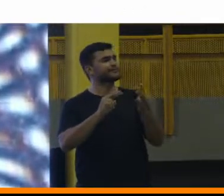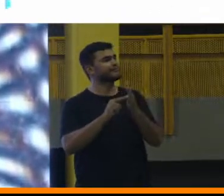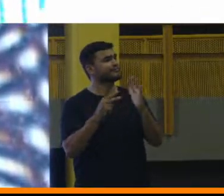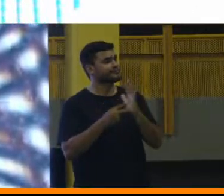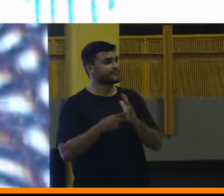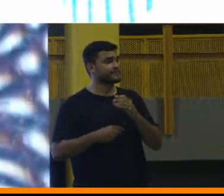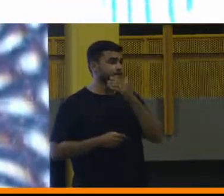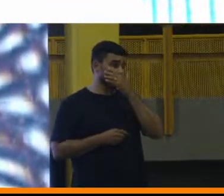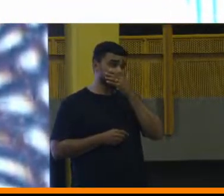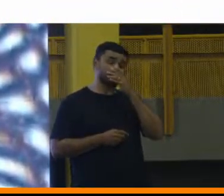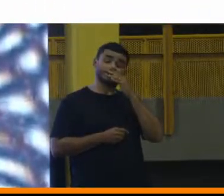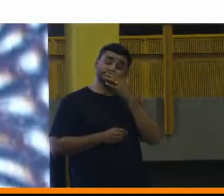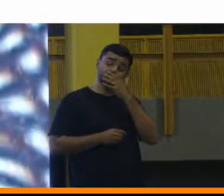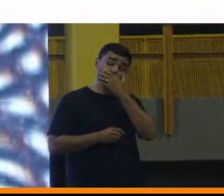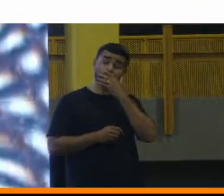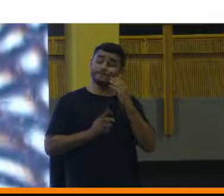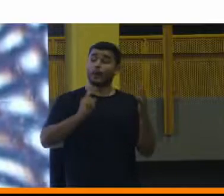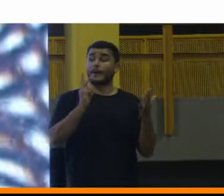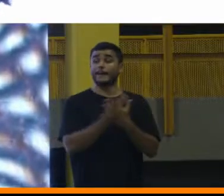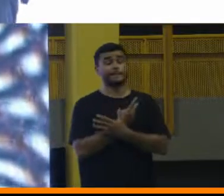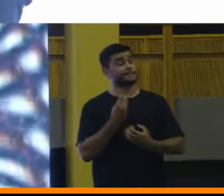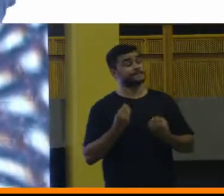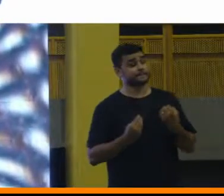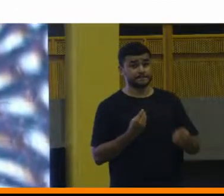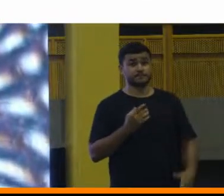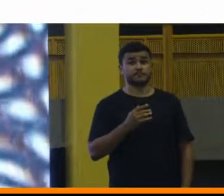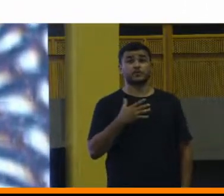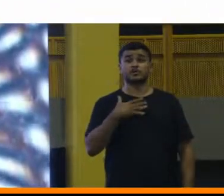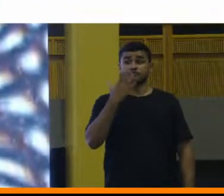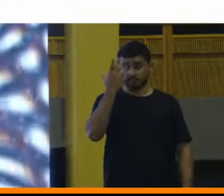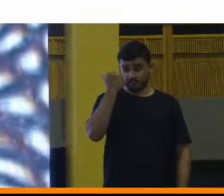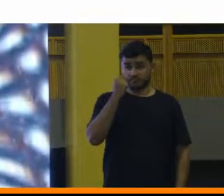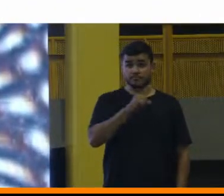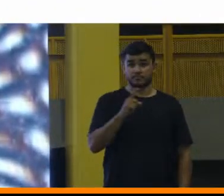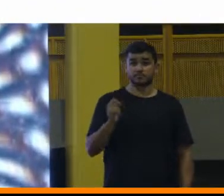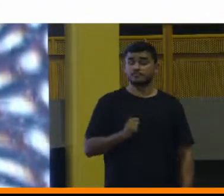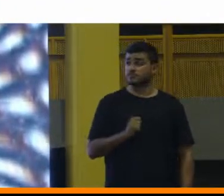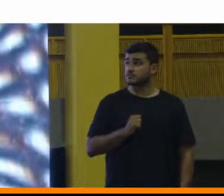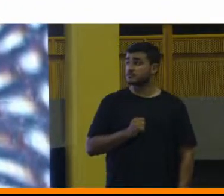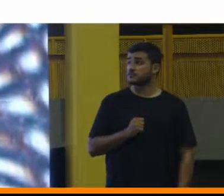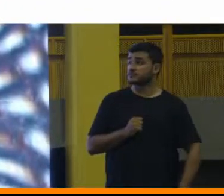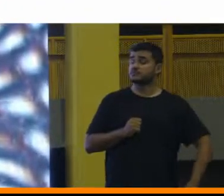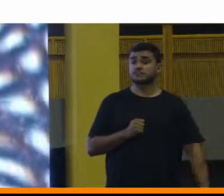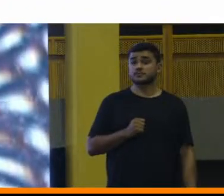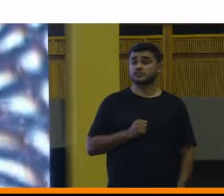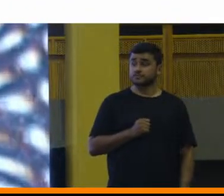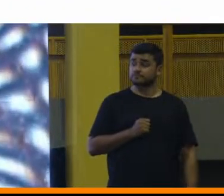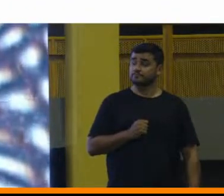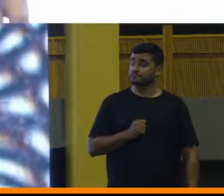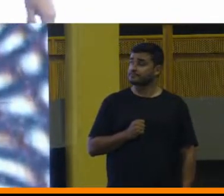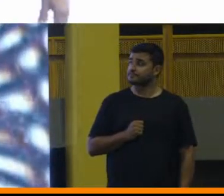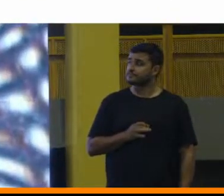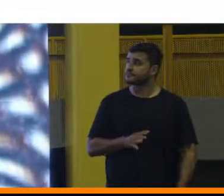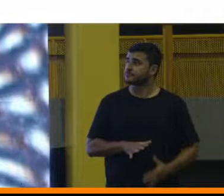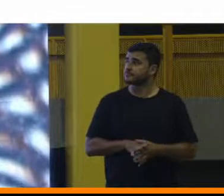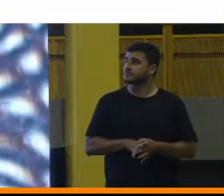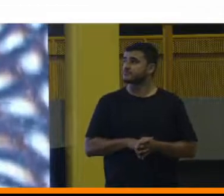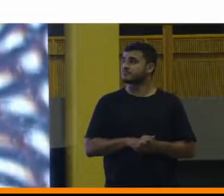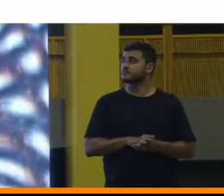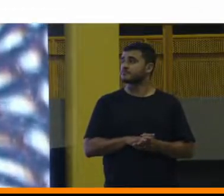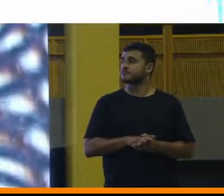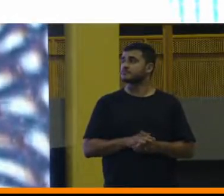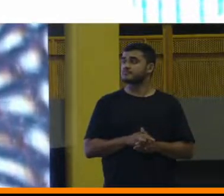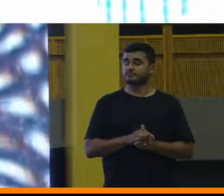Aí, um belo dia, vocês sabem que pai não presta para nada, pai. É